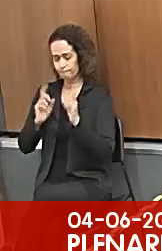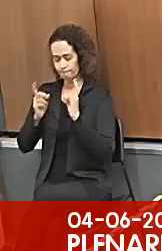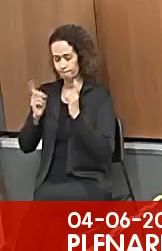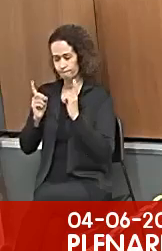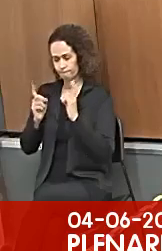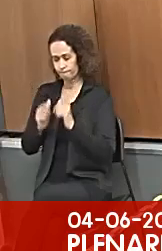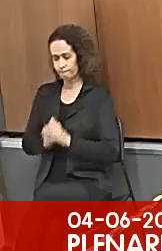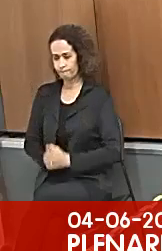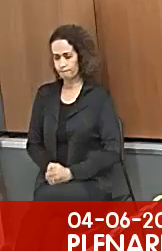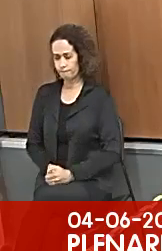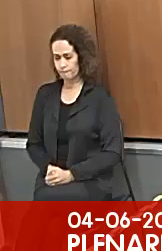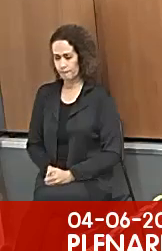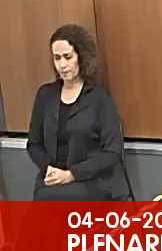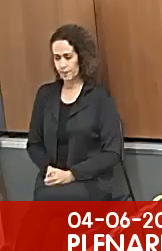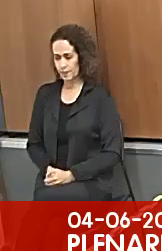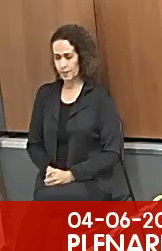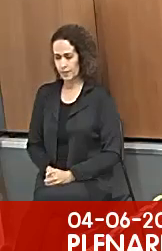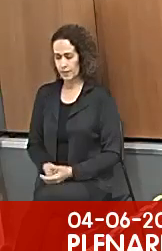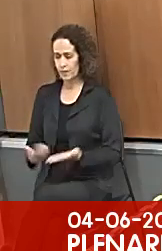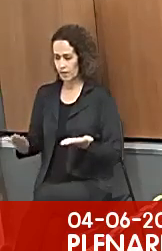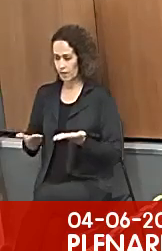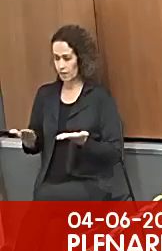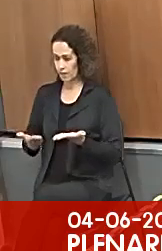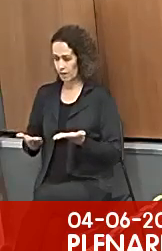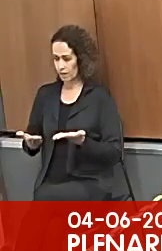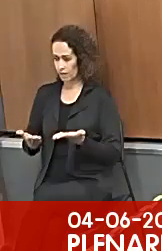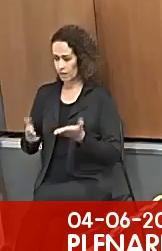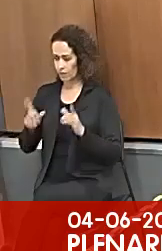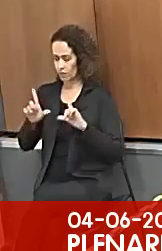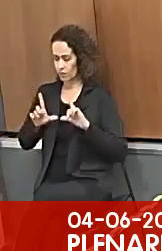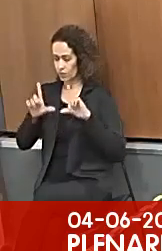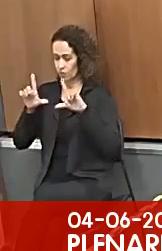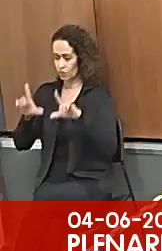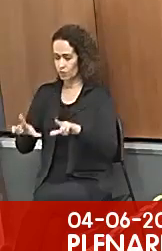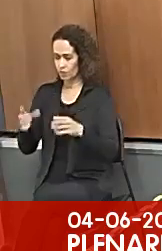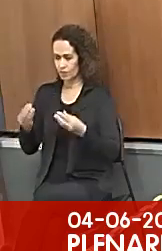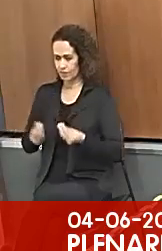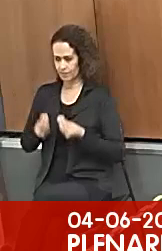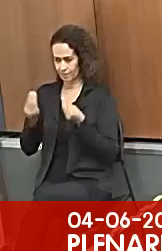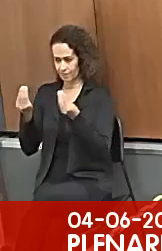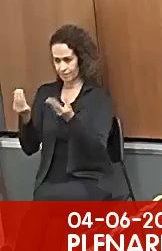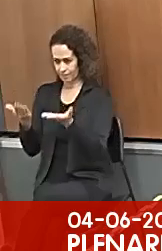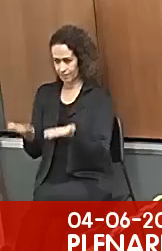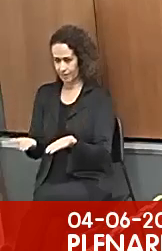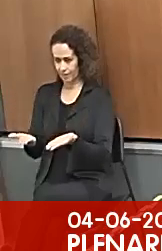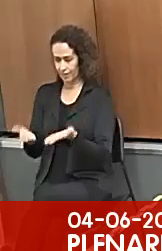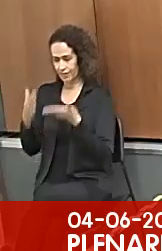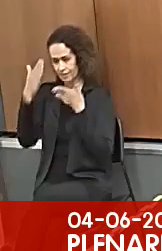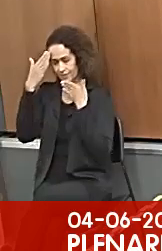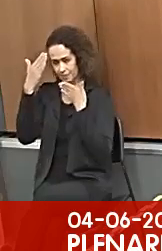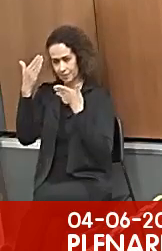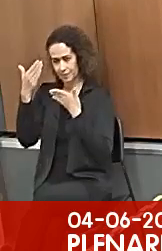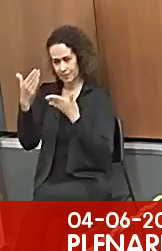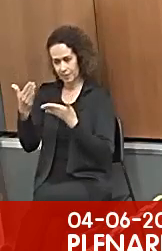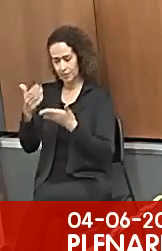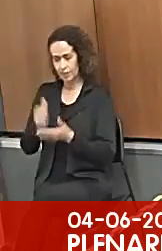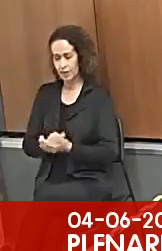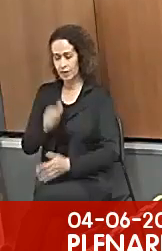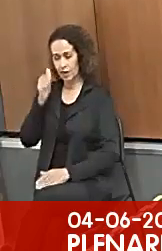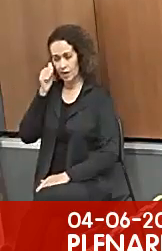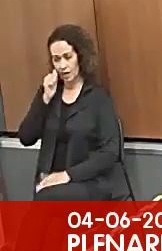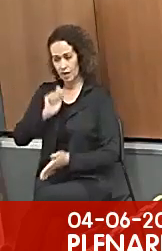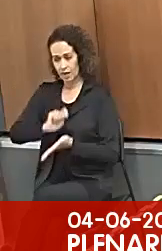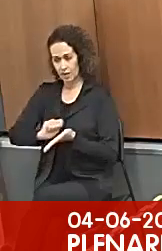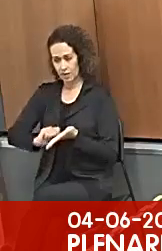reunião e vamos passar para a entrega dos diplomas de votos de congratulações aqui às autoras do